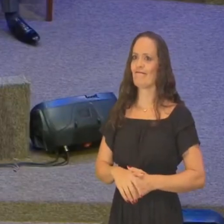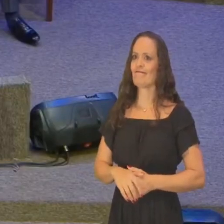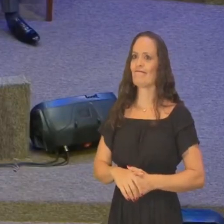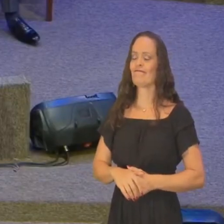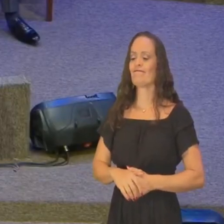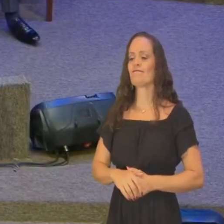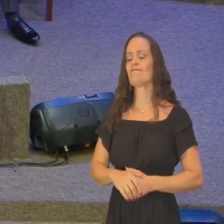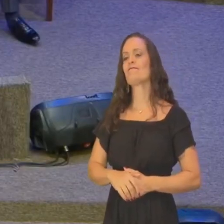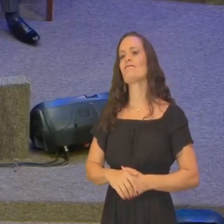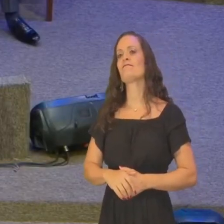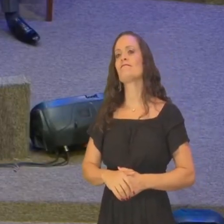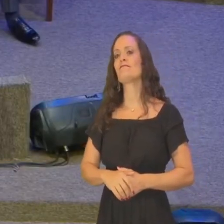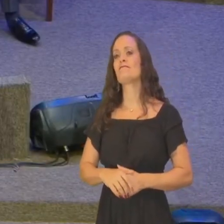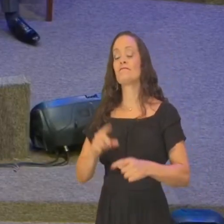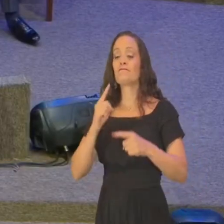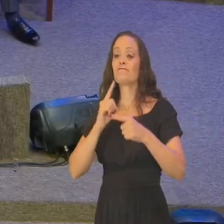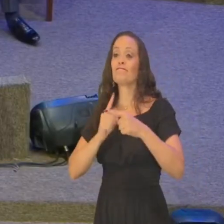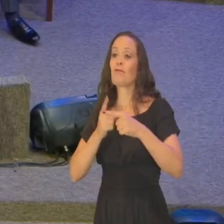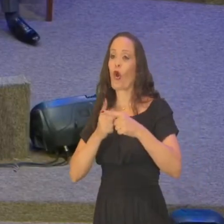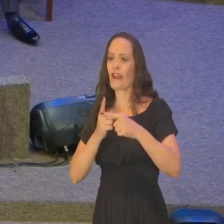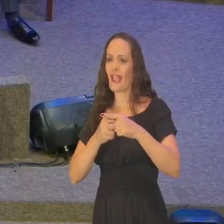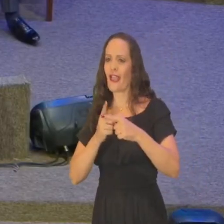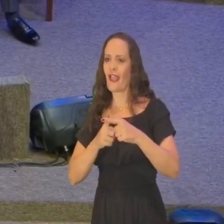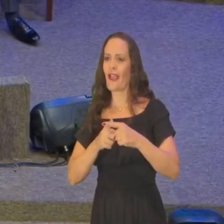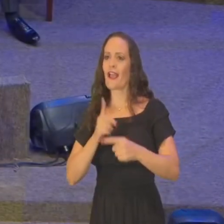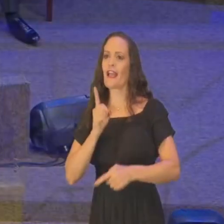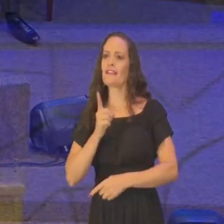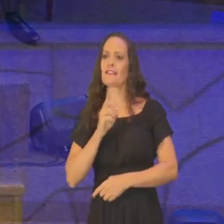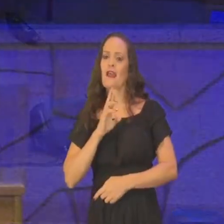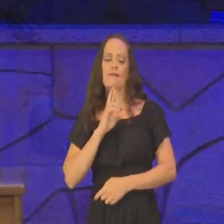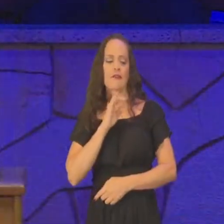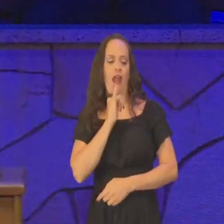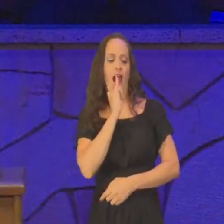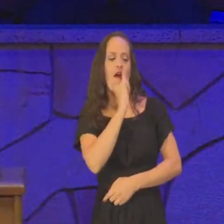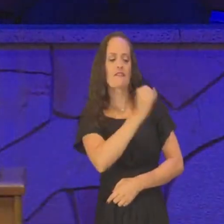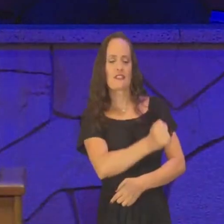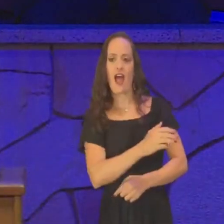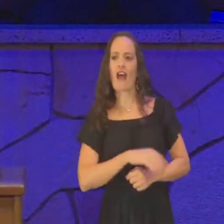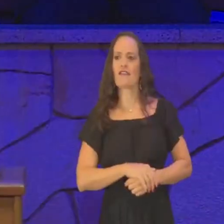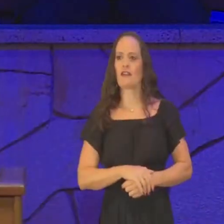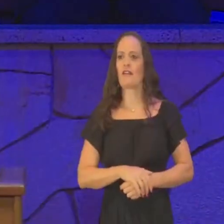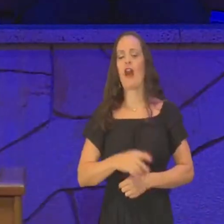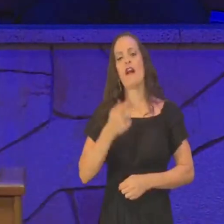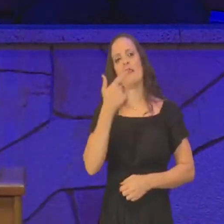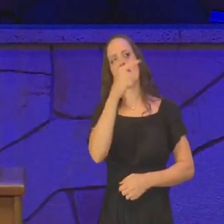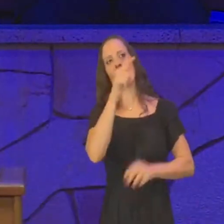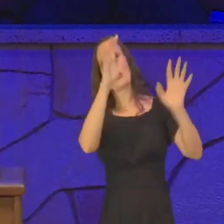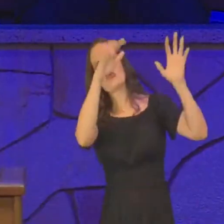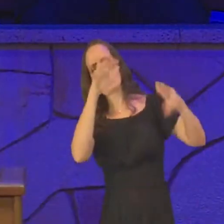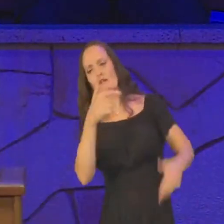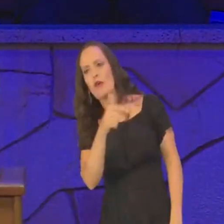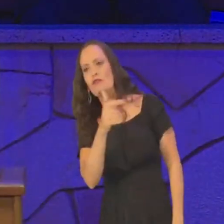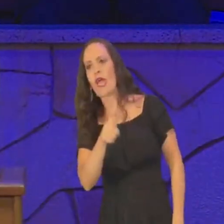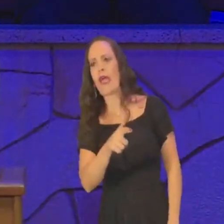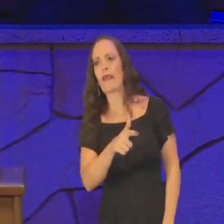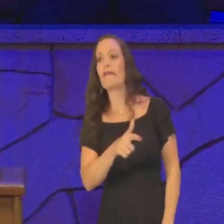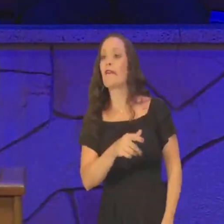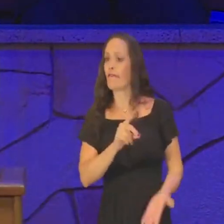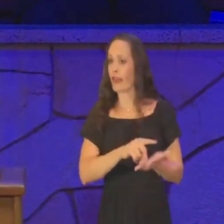Porque o profeta mandava o recado e mandou o recado de que não haveria a chuva, e de fato não